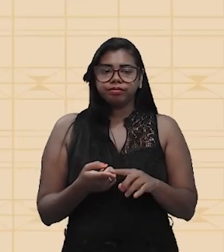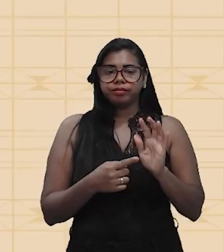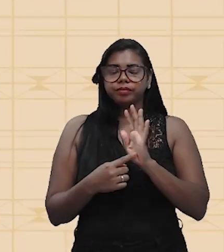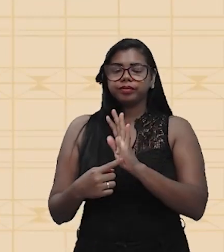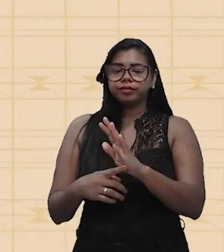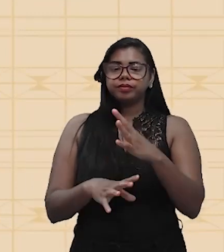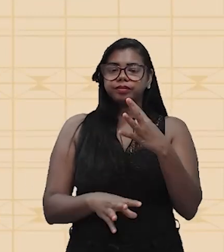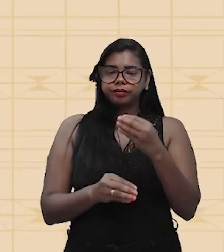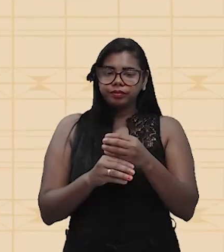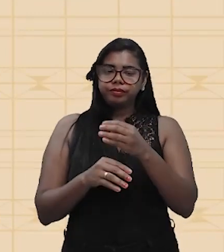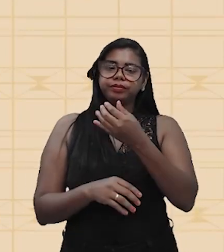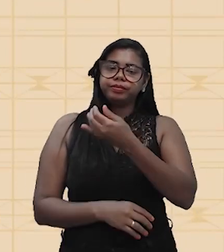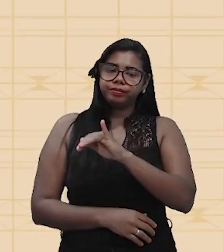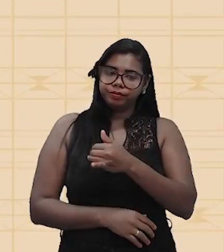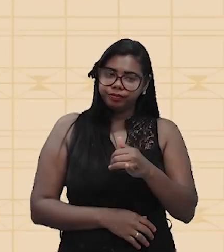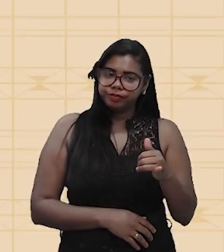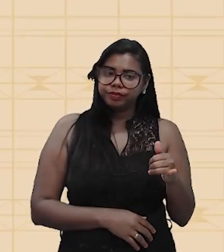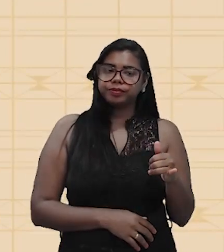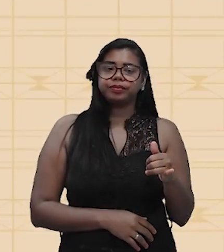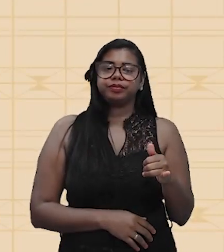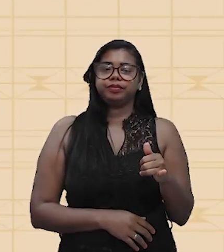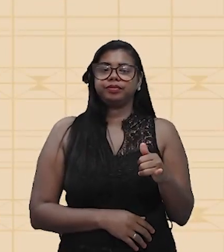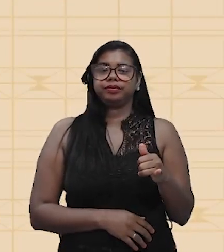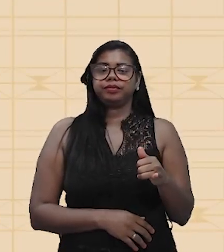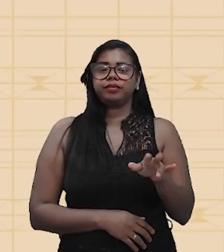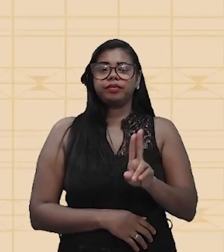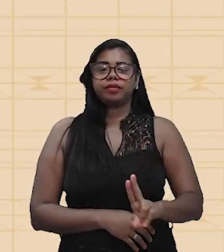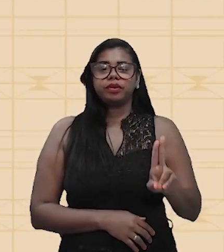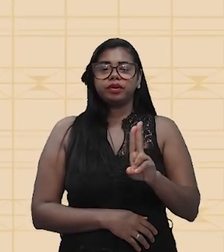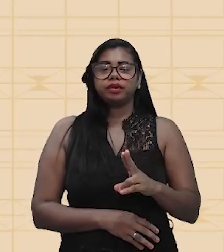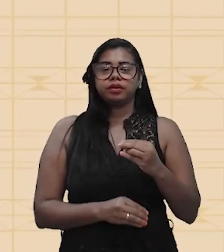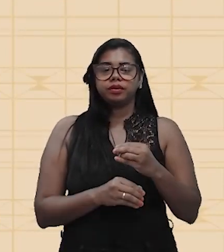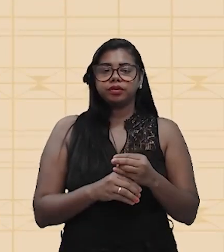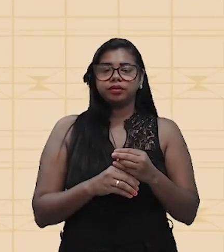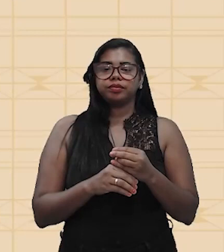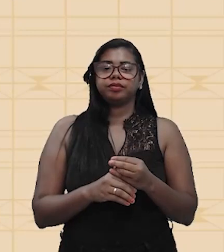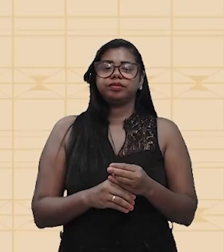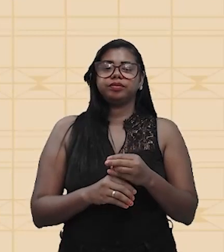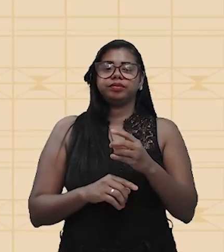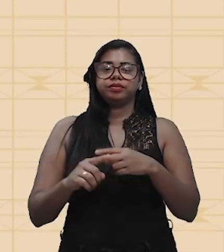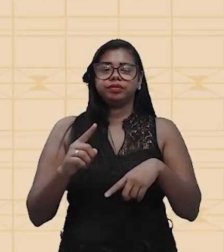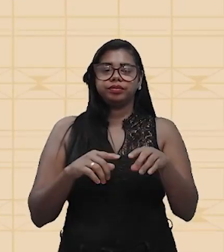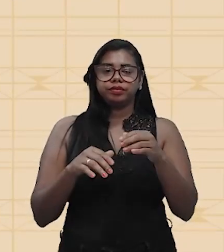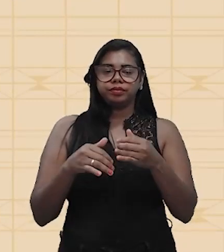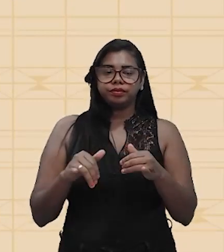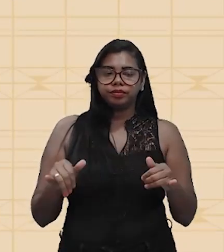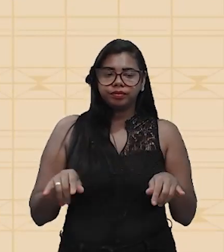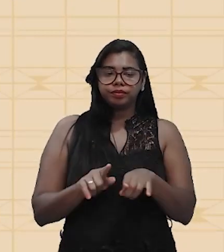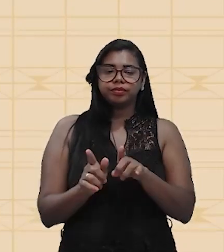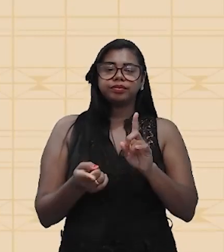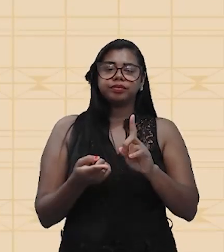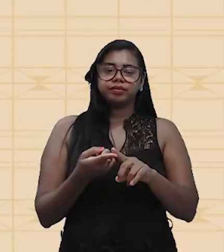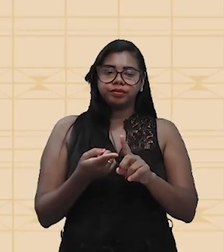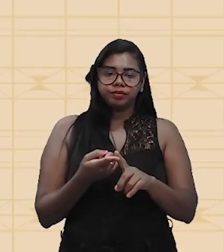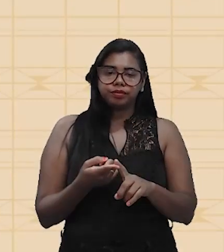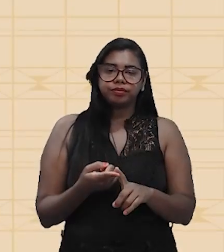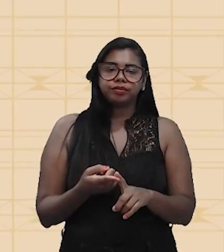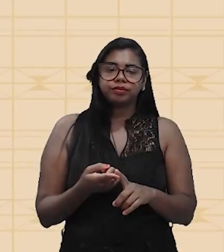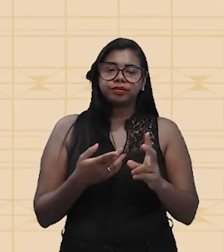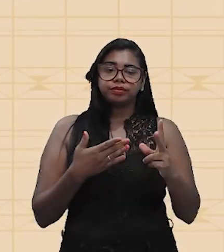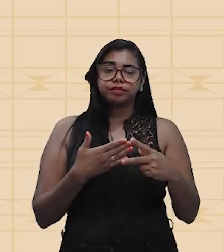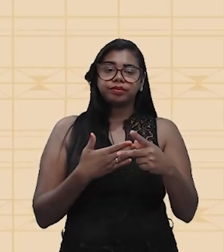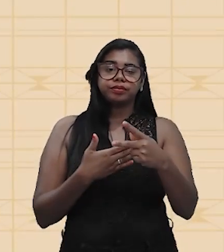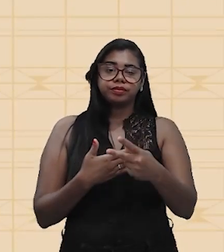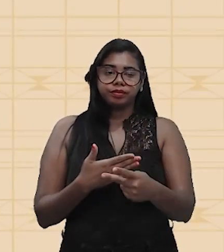componentes elétricos que vão ser utilizados em circuitos. E ambos vão ter a função de